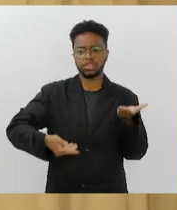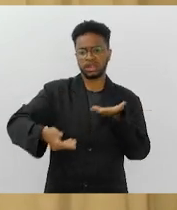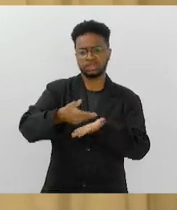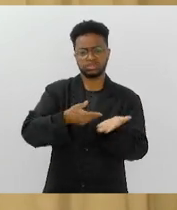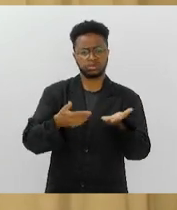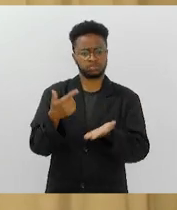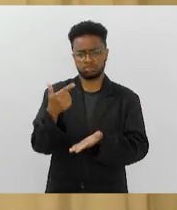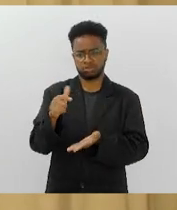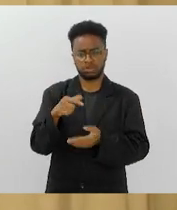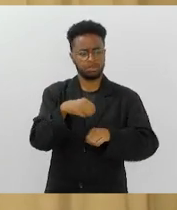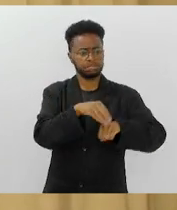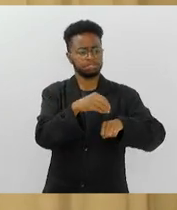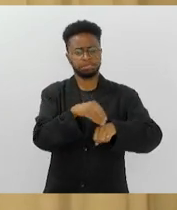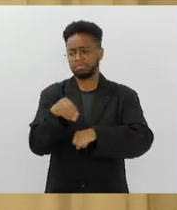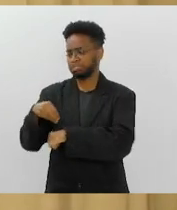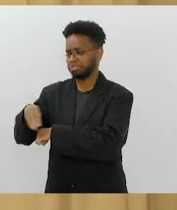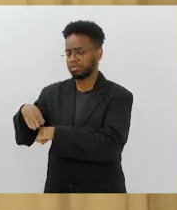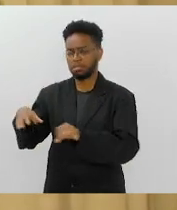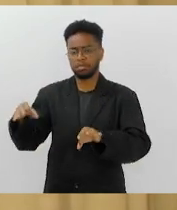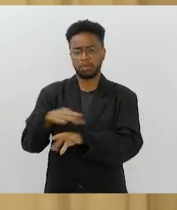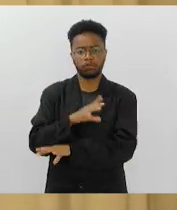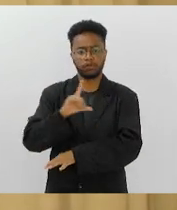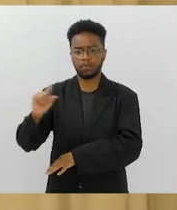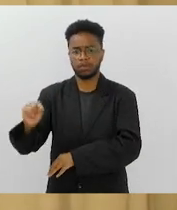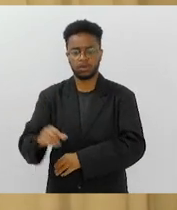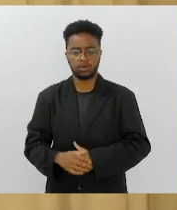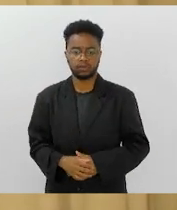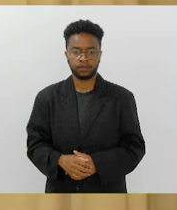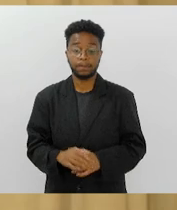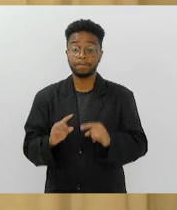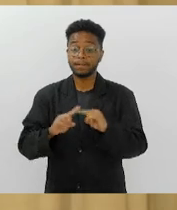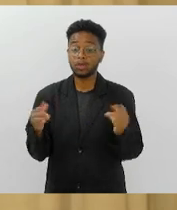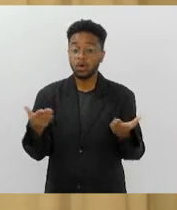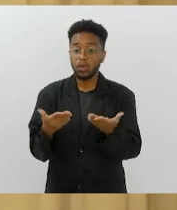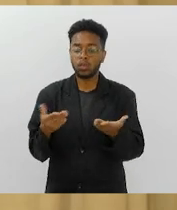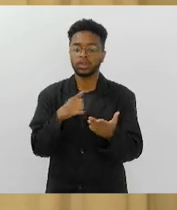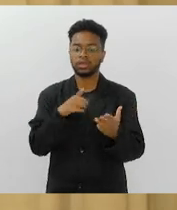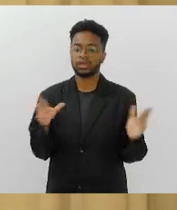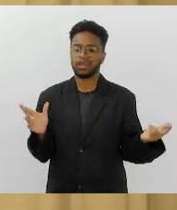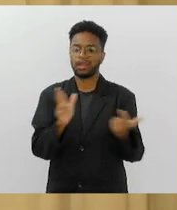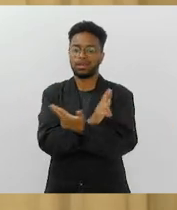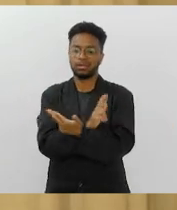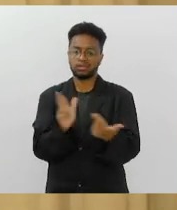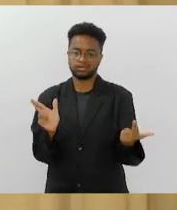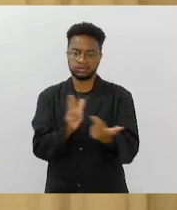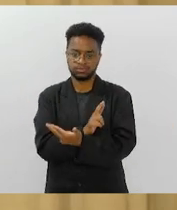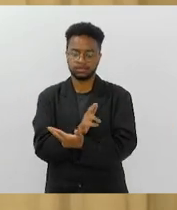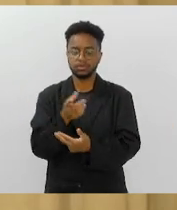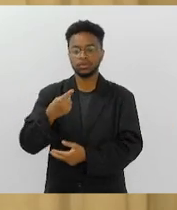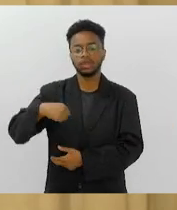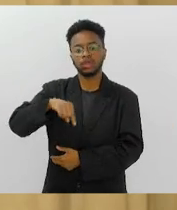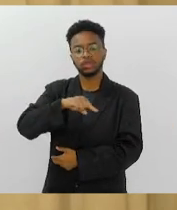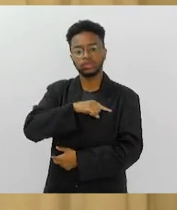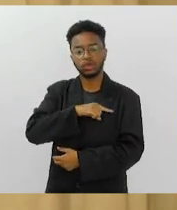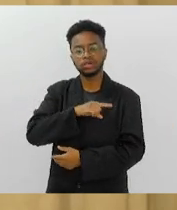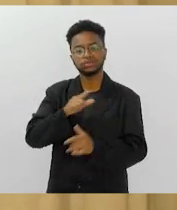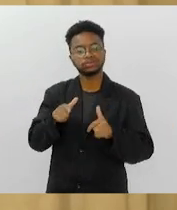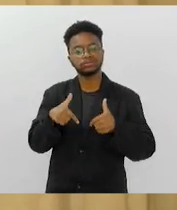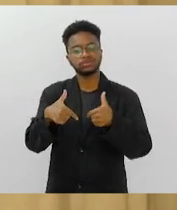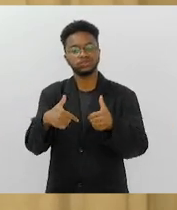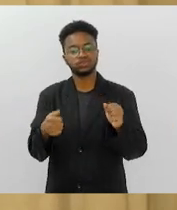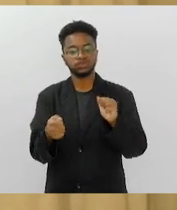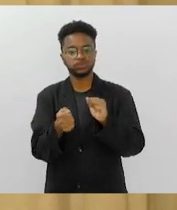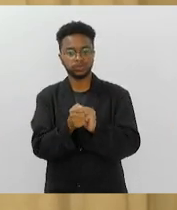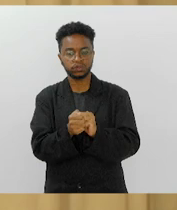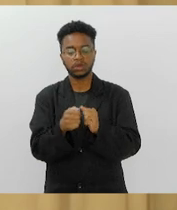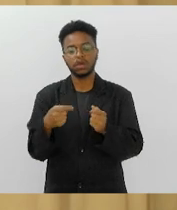o recado, vai-se embora. E aqui nós temos um relacionamento. Aqui nós estamos do mesmo lado. Porque